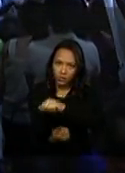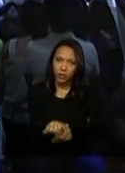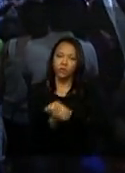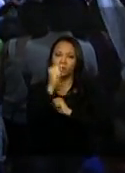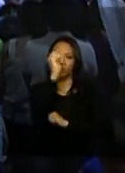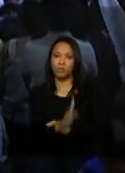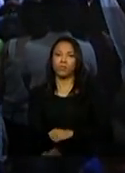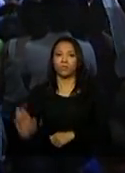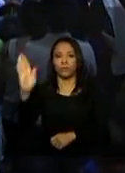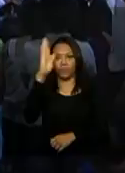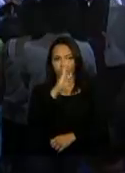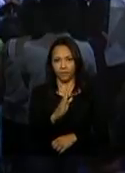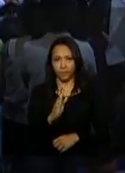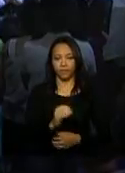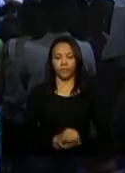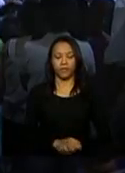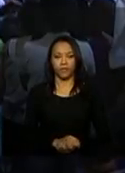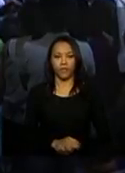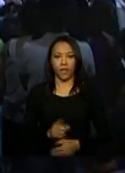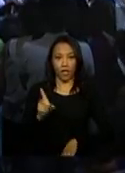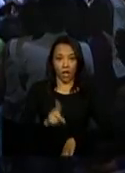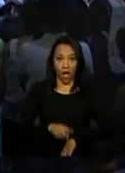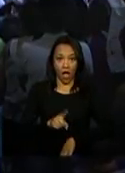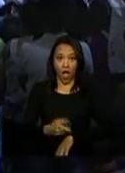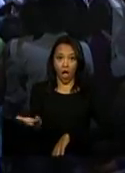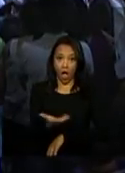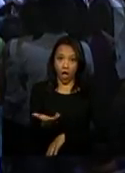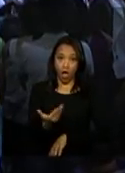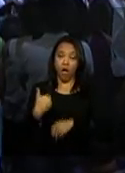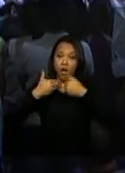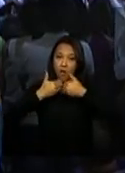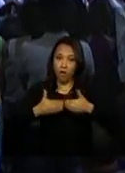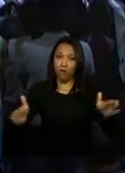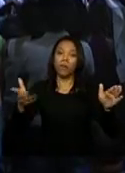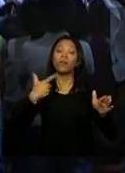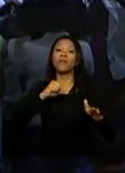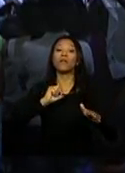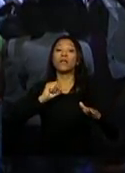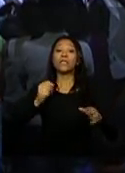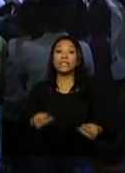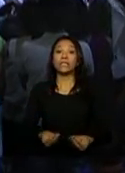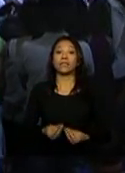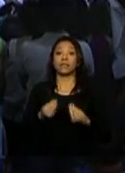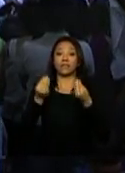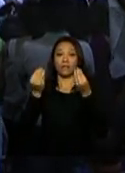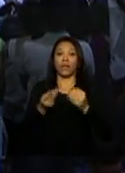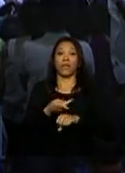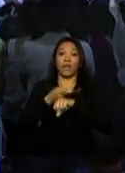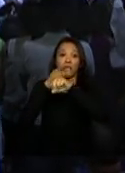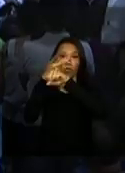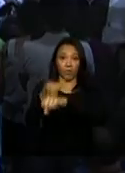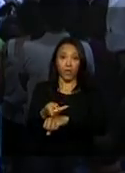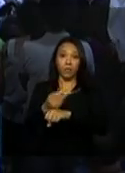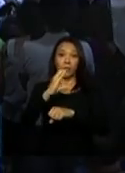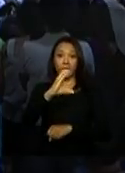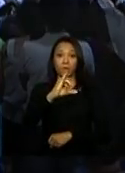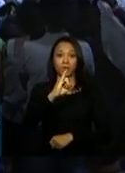Recicláveis. Neste momento, daremos início à entrega do Prêmio Cidade Pro